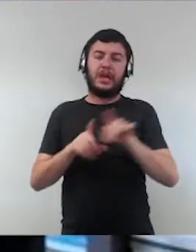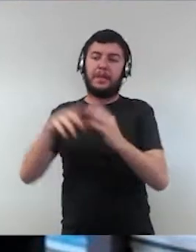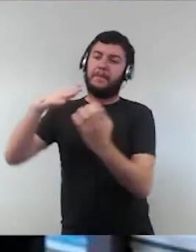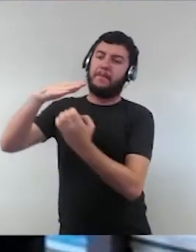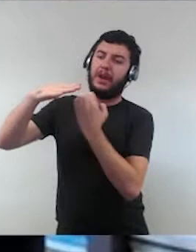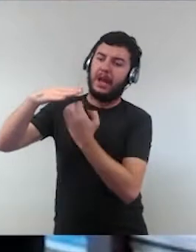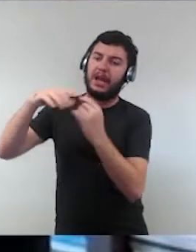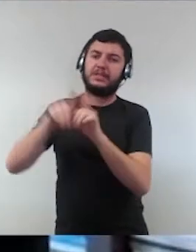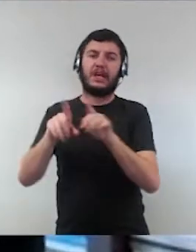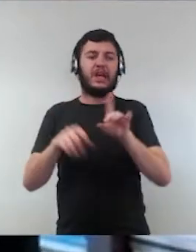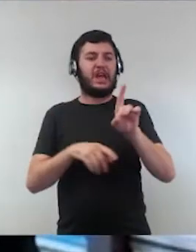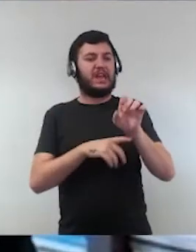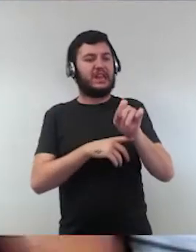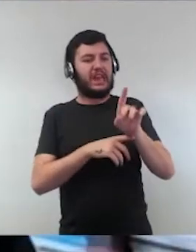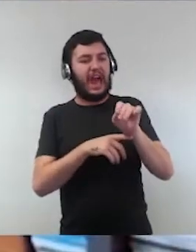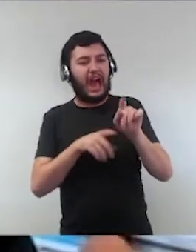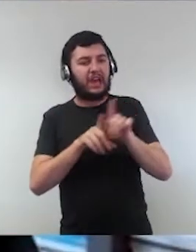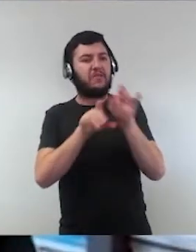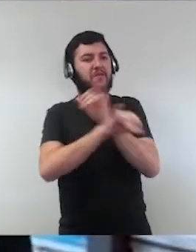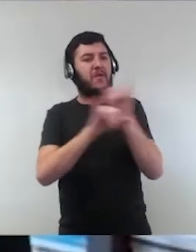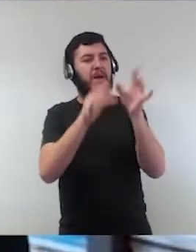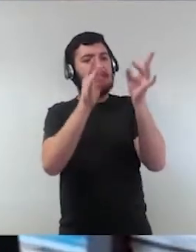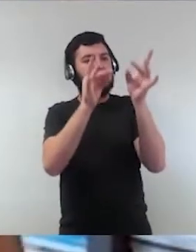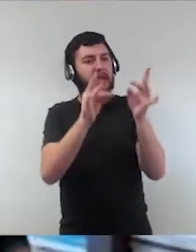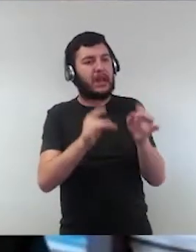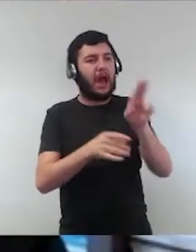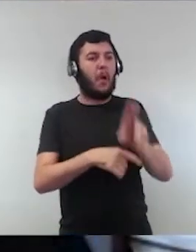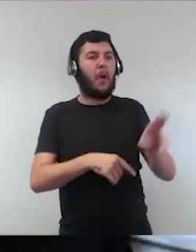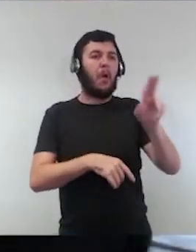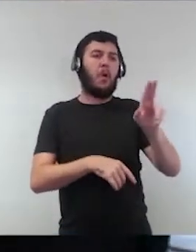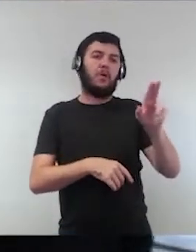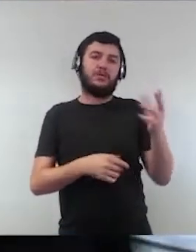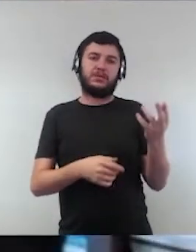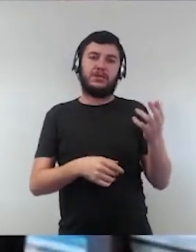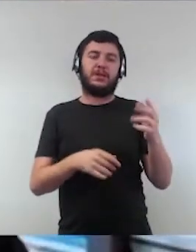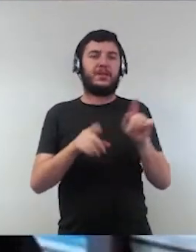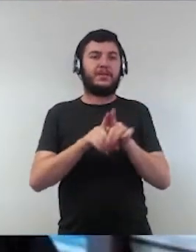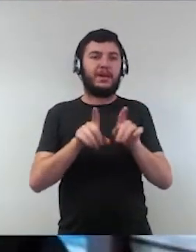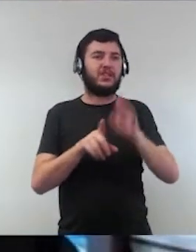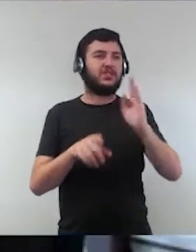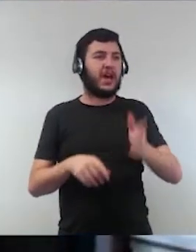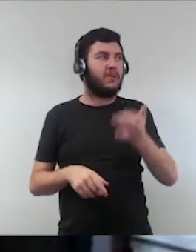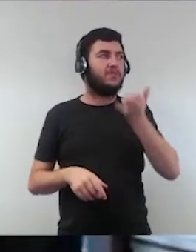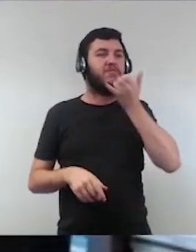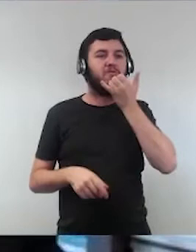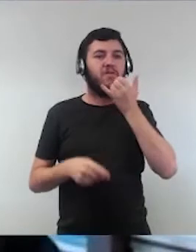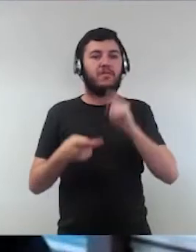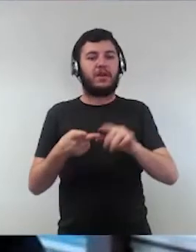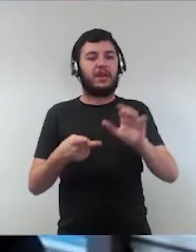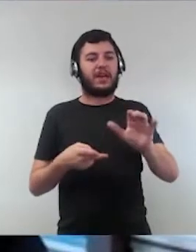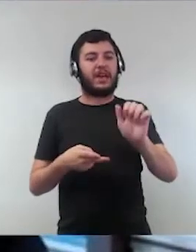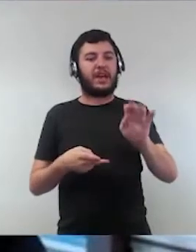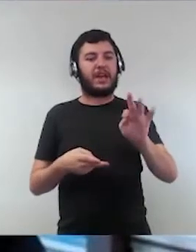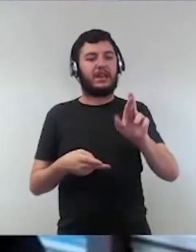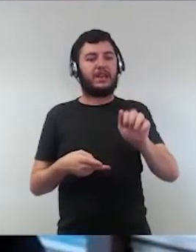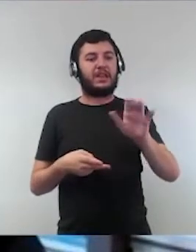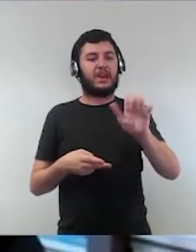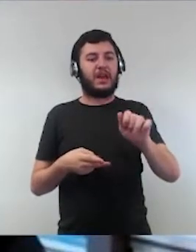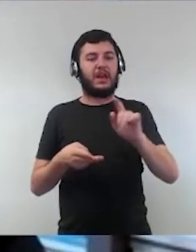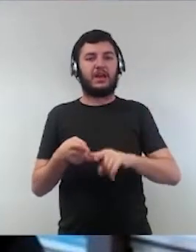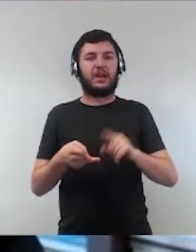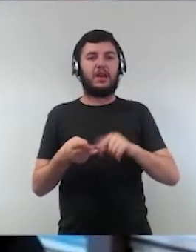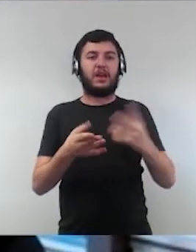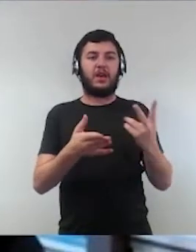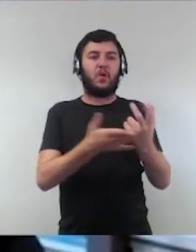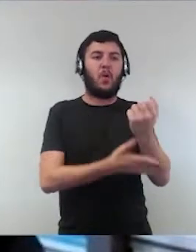produzidos cotidianamente em todas as interações, no telefone, nas catracas, nas compras,